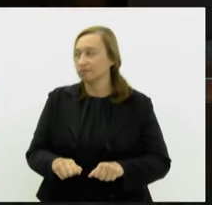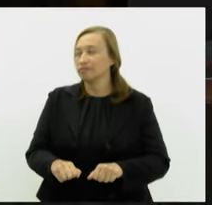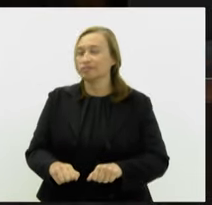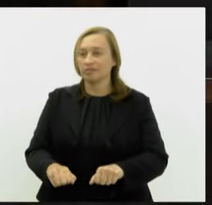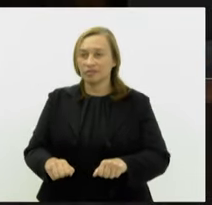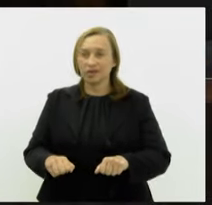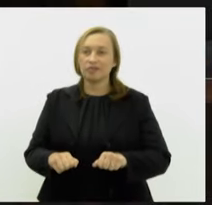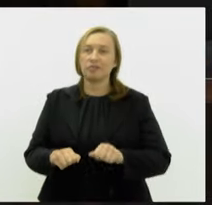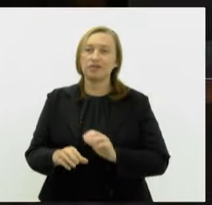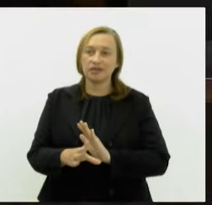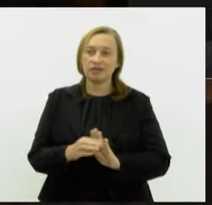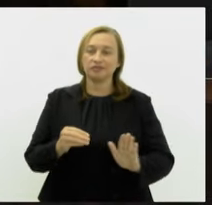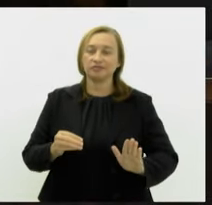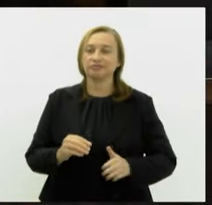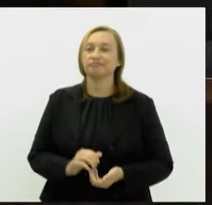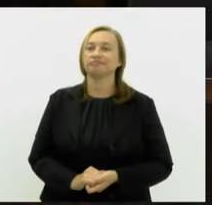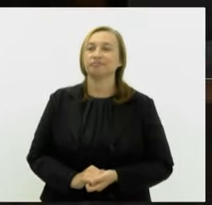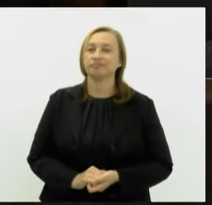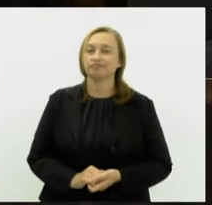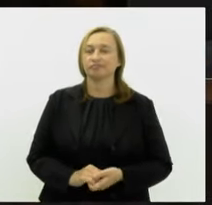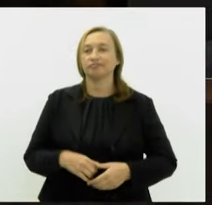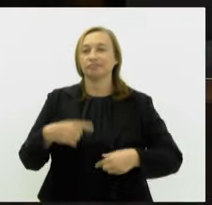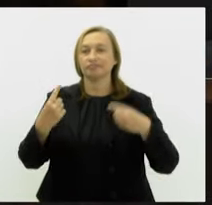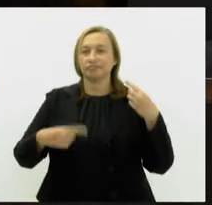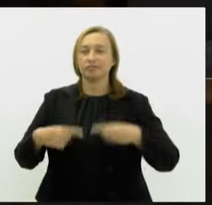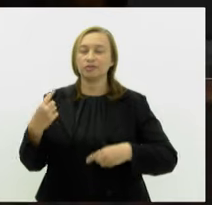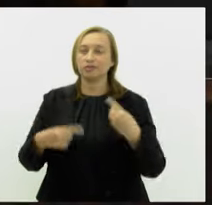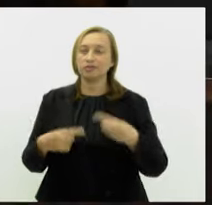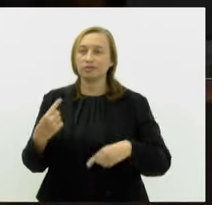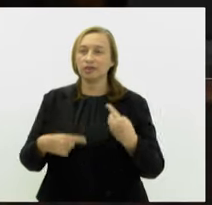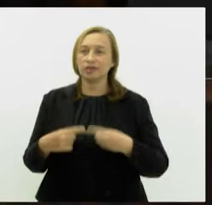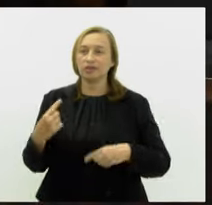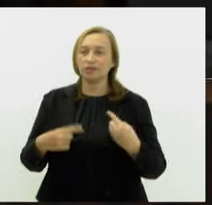Com os pareceres emitidos,